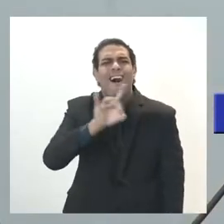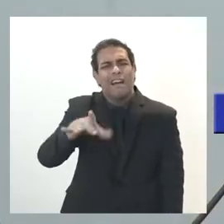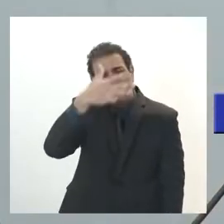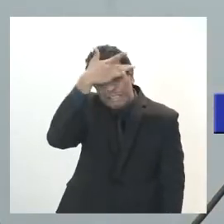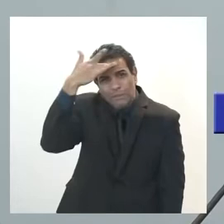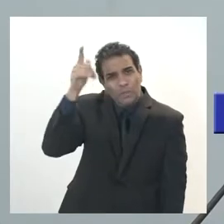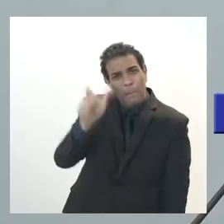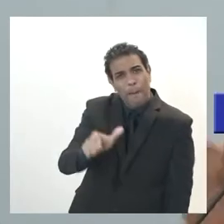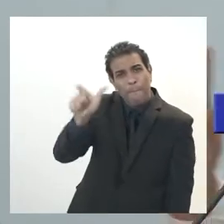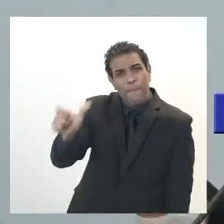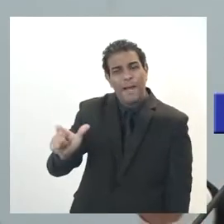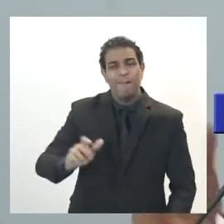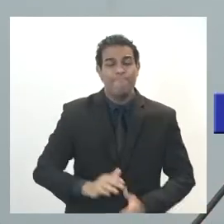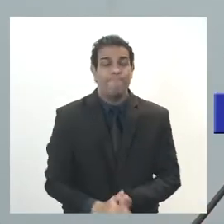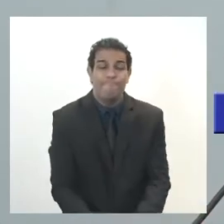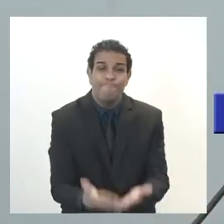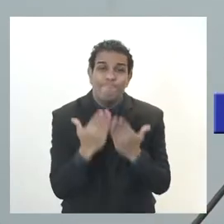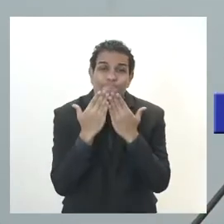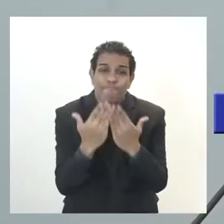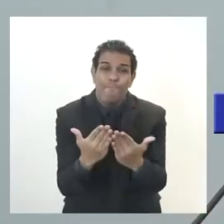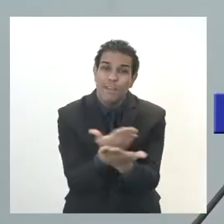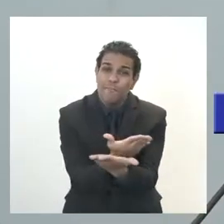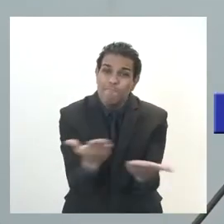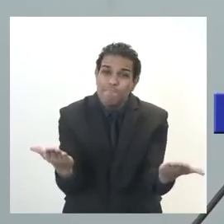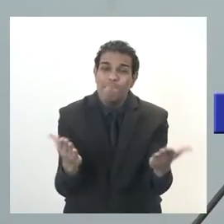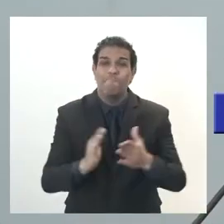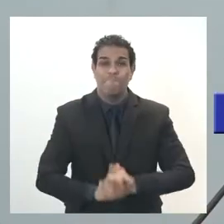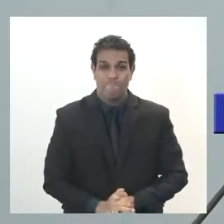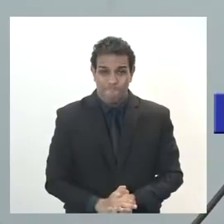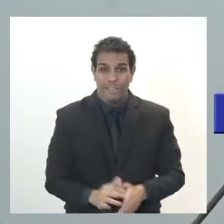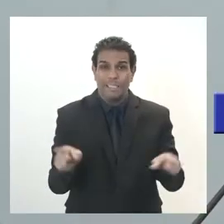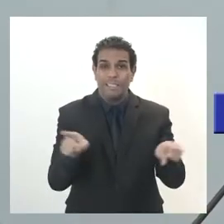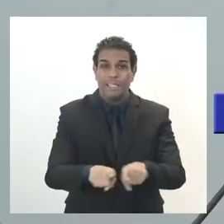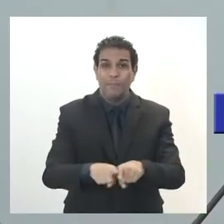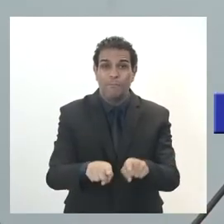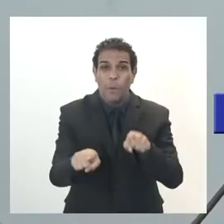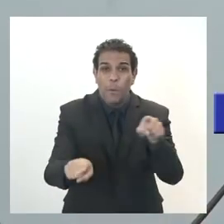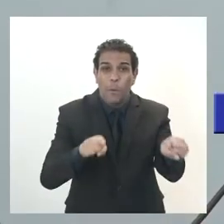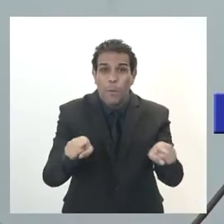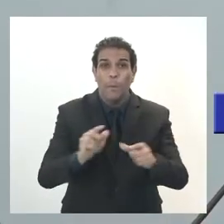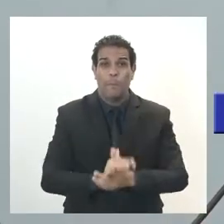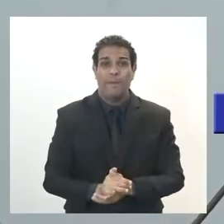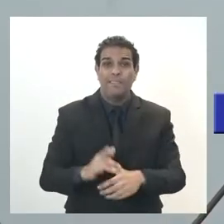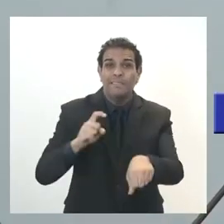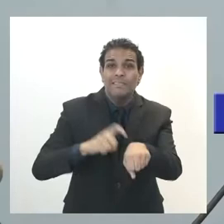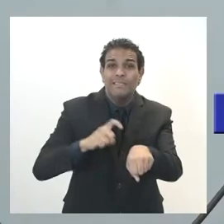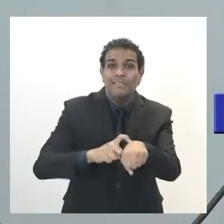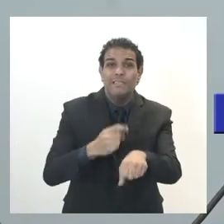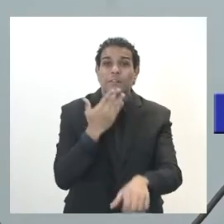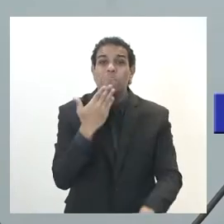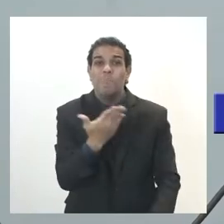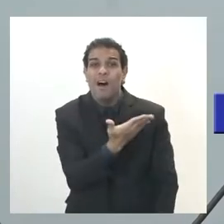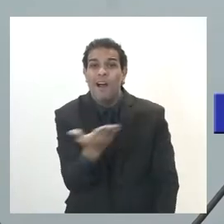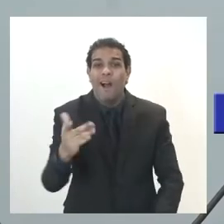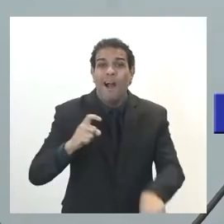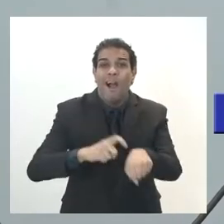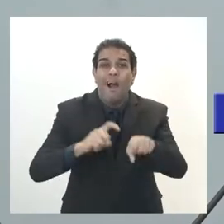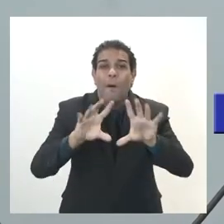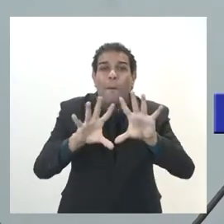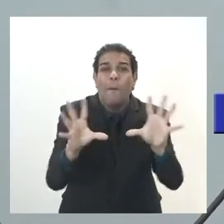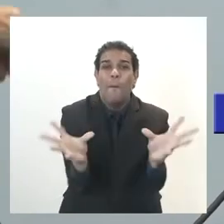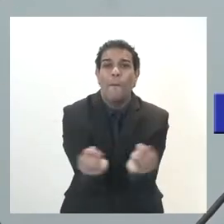um então eu peço eu penso que ia ser se tem o poder de síntese e digo para encerrar